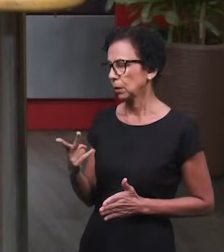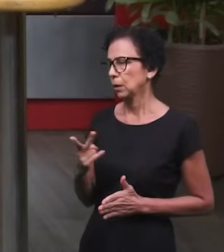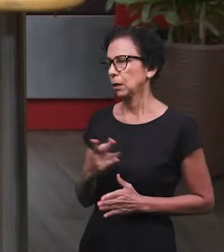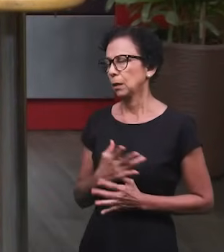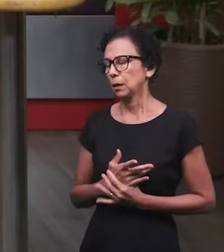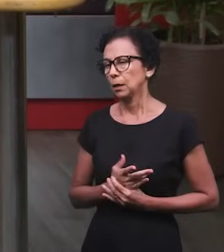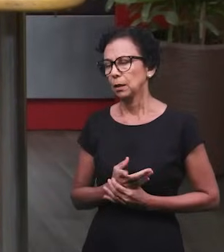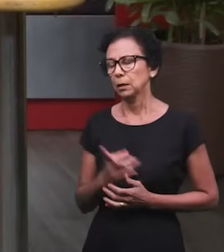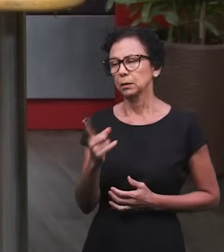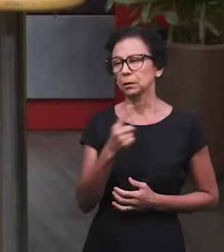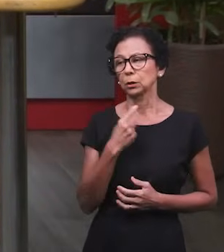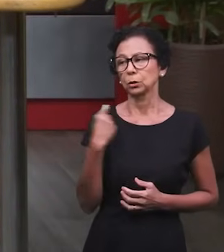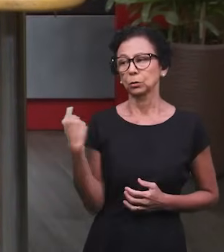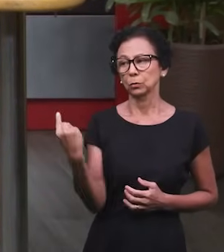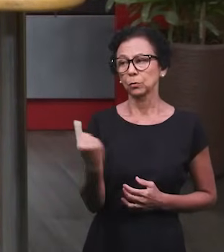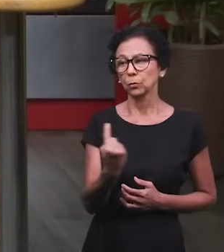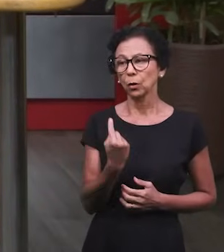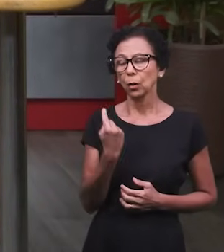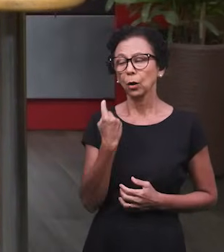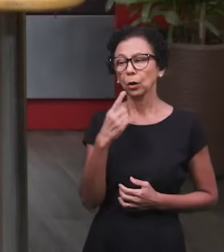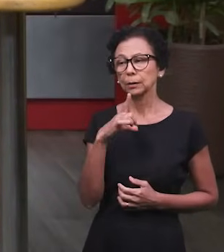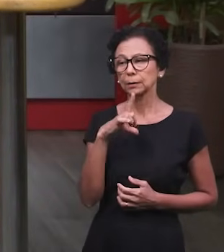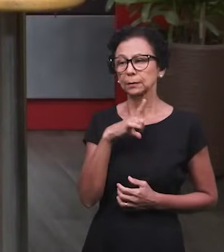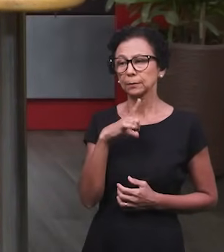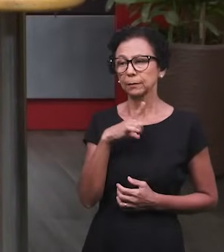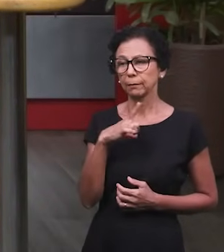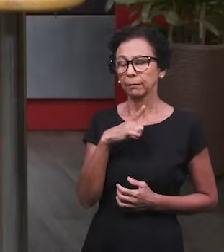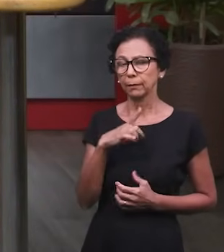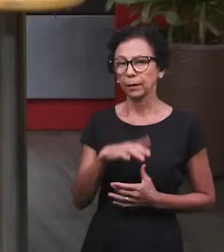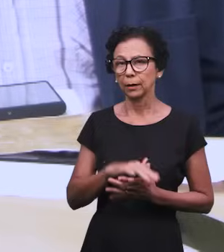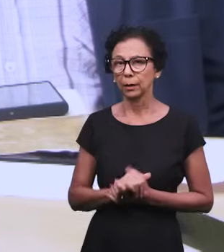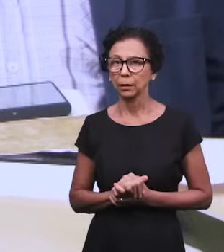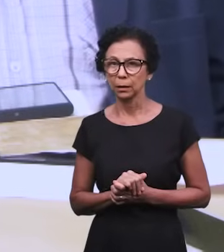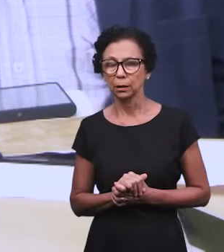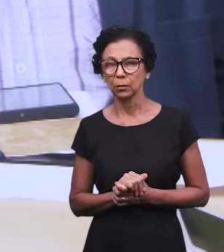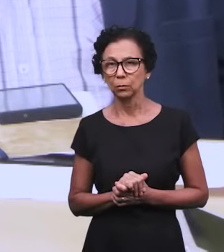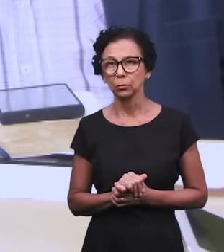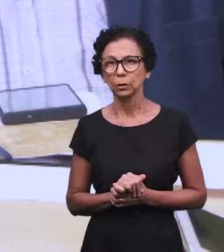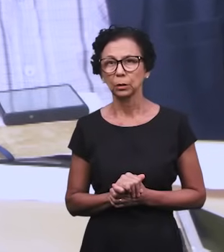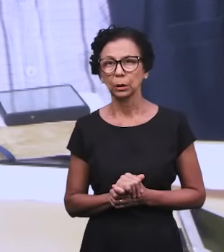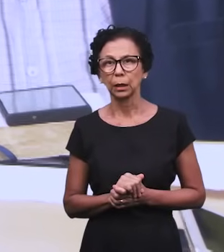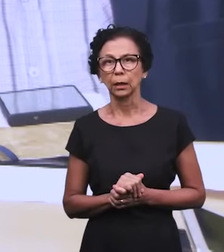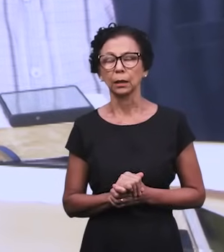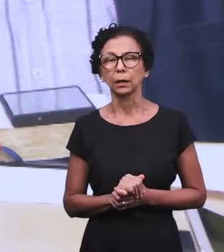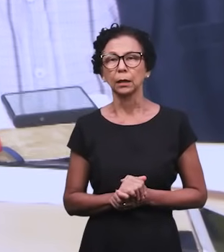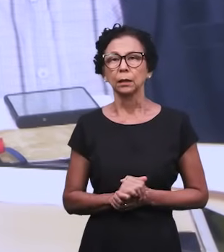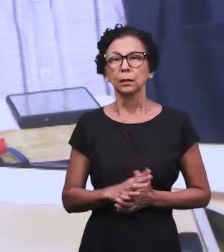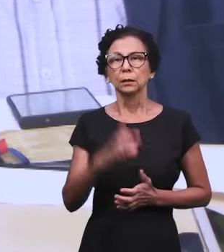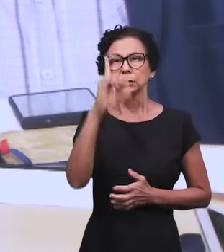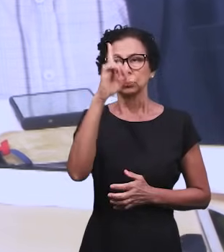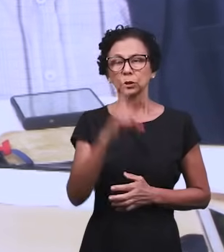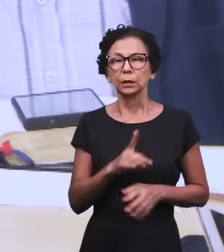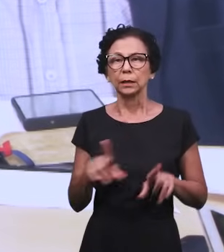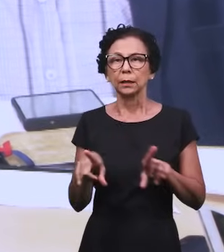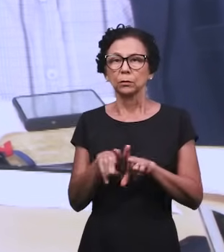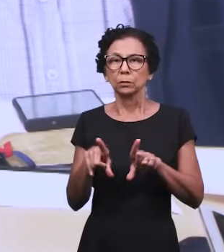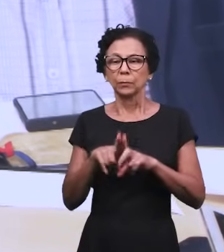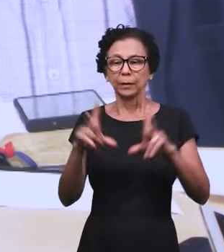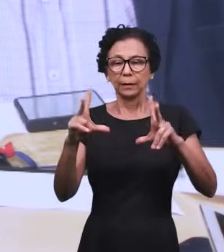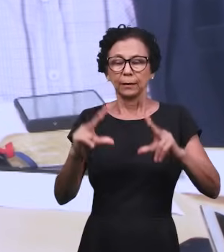possamos ter sejamos coerdeiros da Graça da vida graça da vida fala da vida